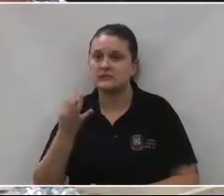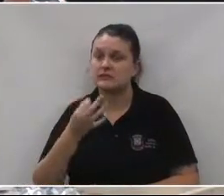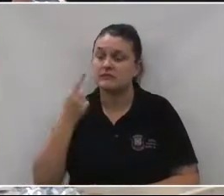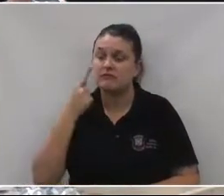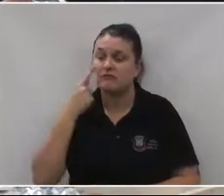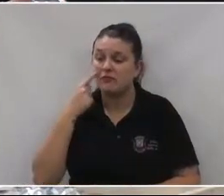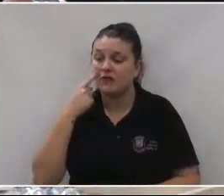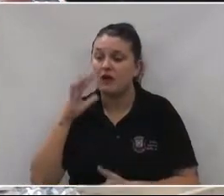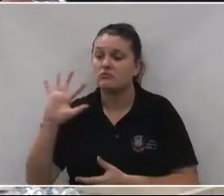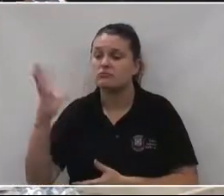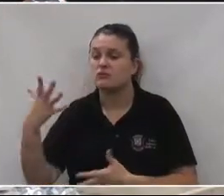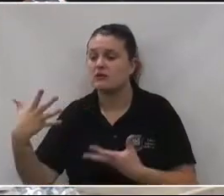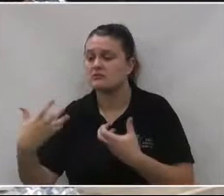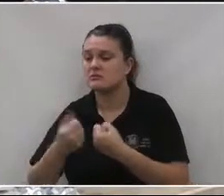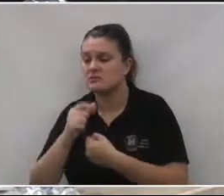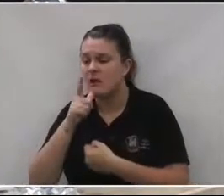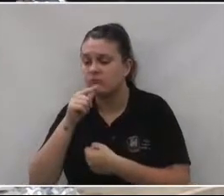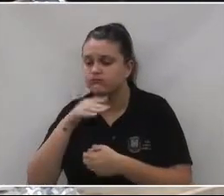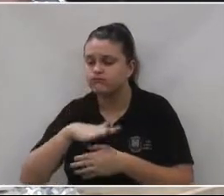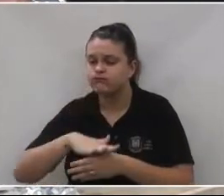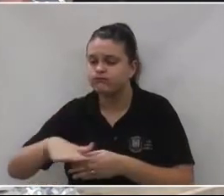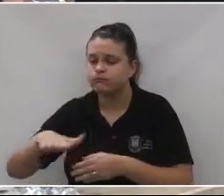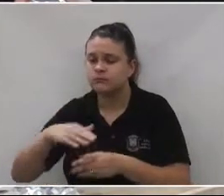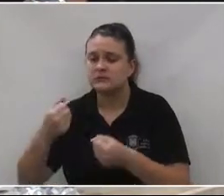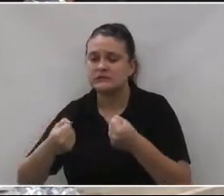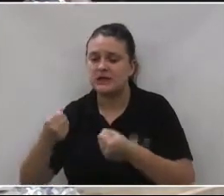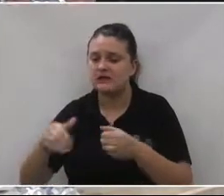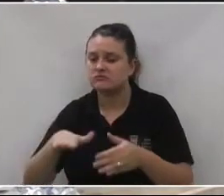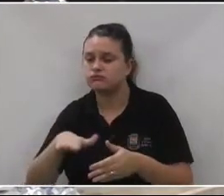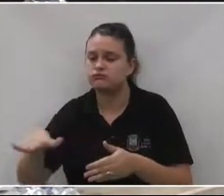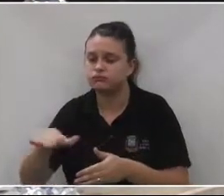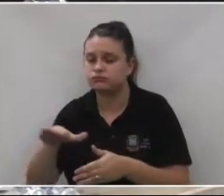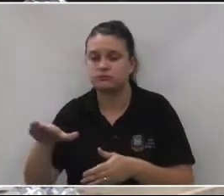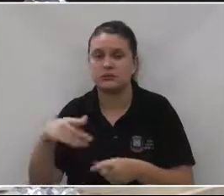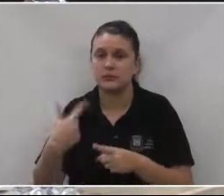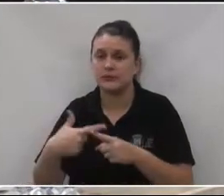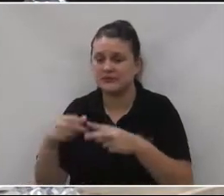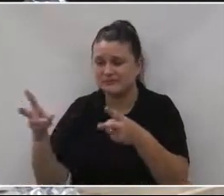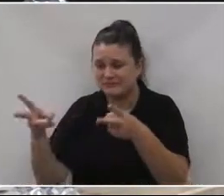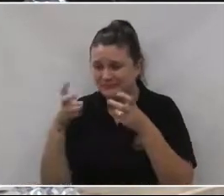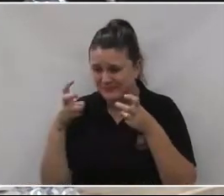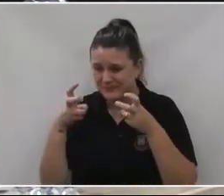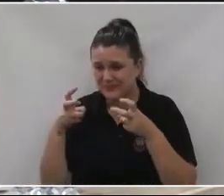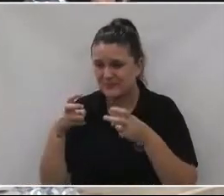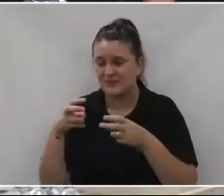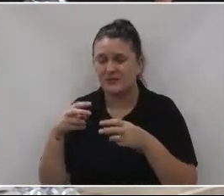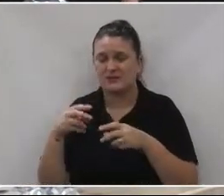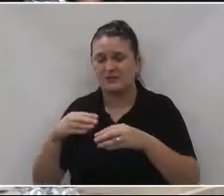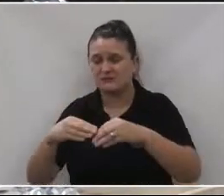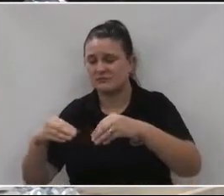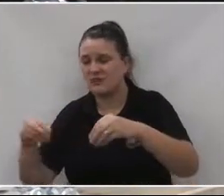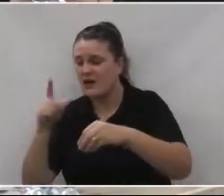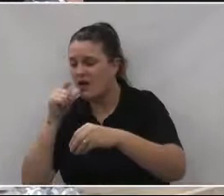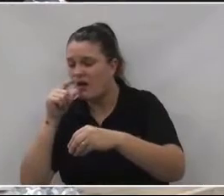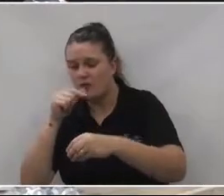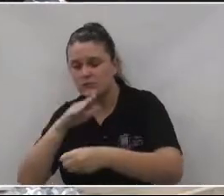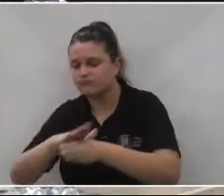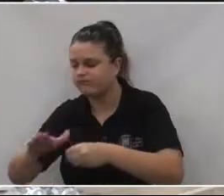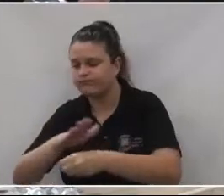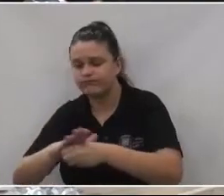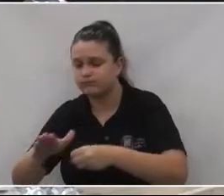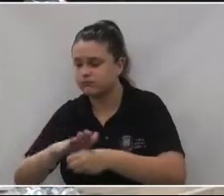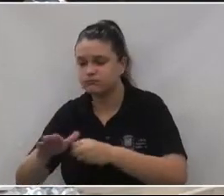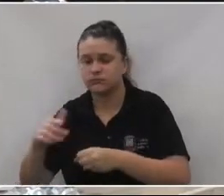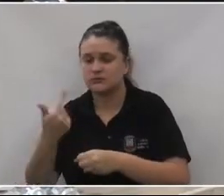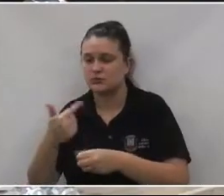acontecer um acidente com uma aquaplanagem e deve visível que a desbarrancou e caiu na canaleta canaleta não é limpa a